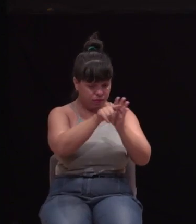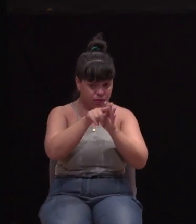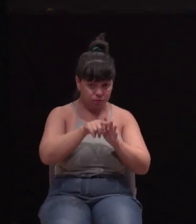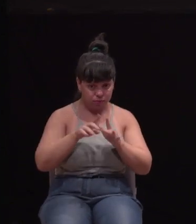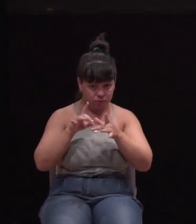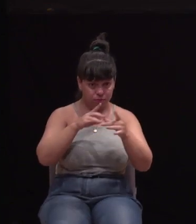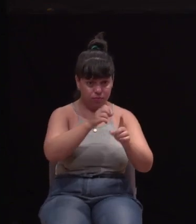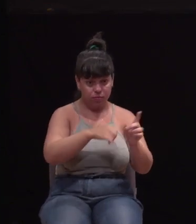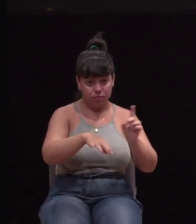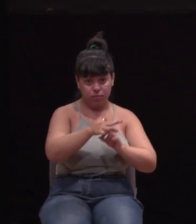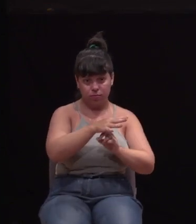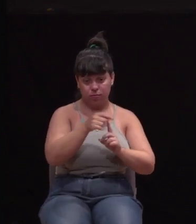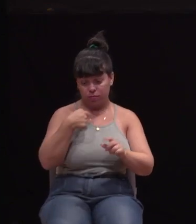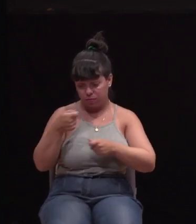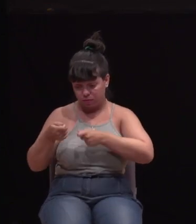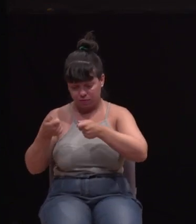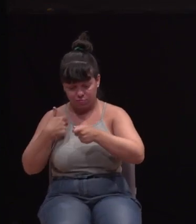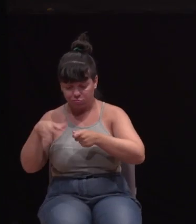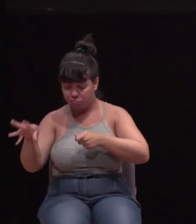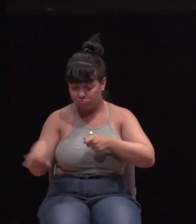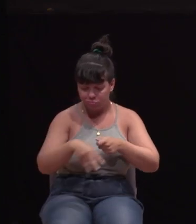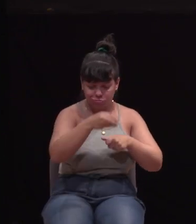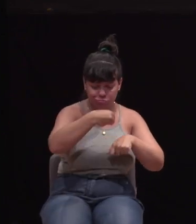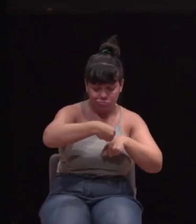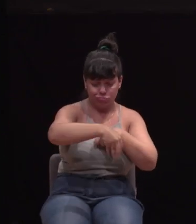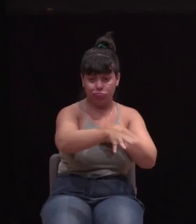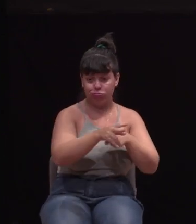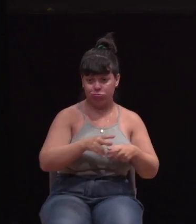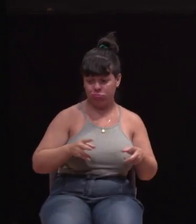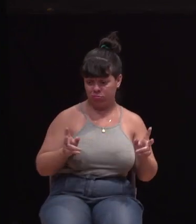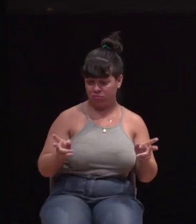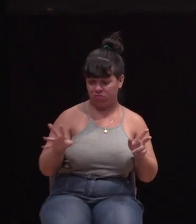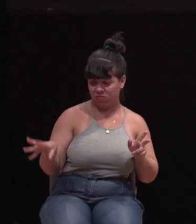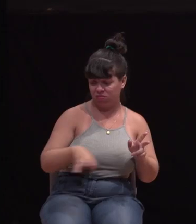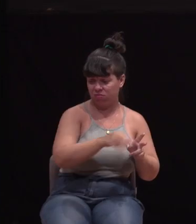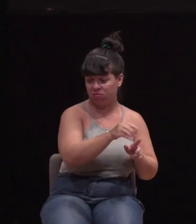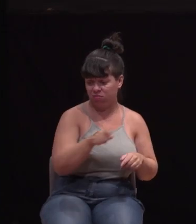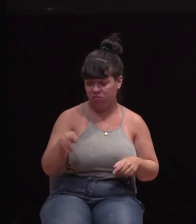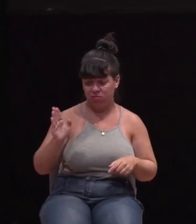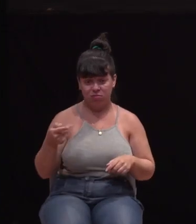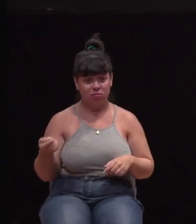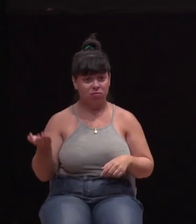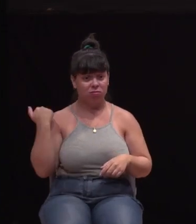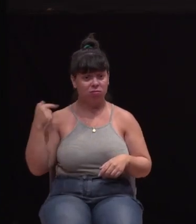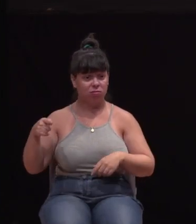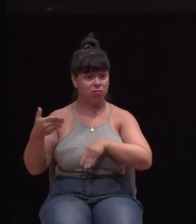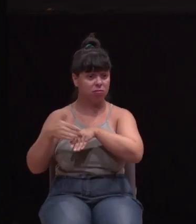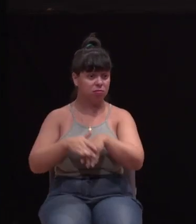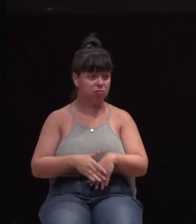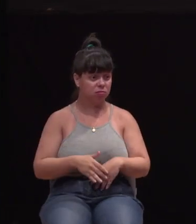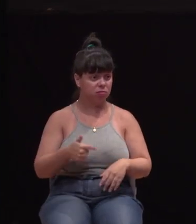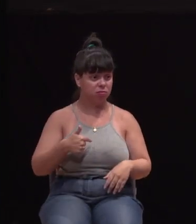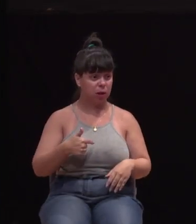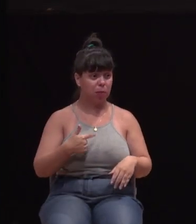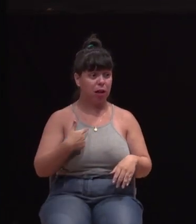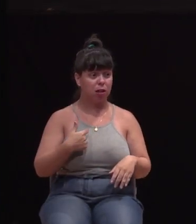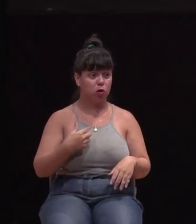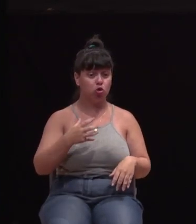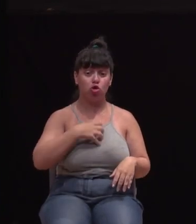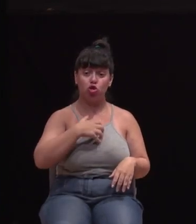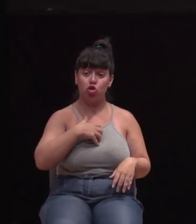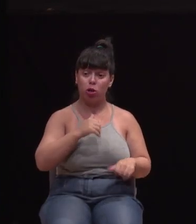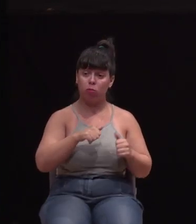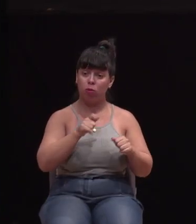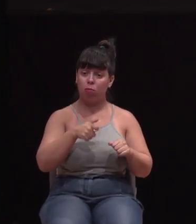esses mesmos elementos de controle que foram usados, eu estou continuando, eu mudo a forma, mas